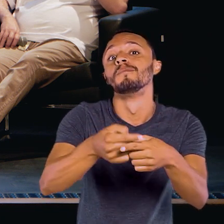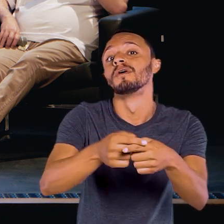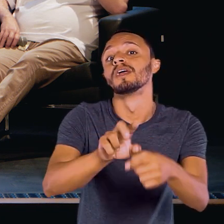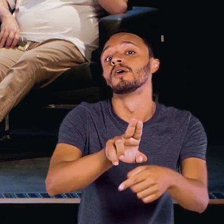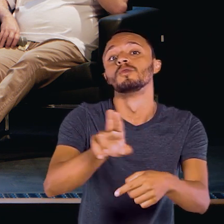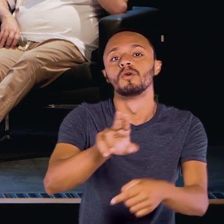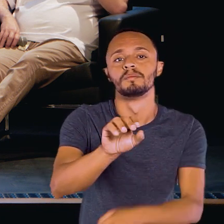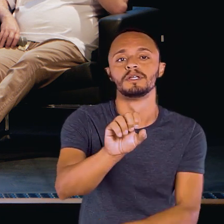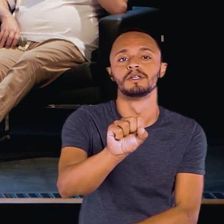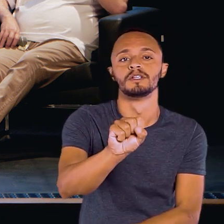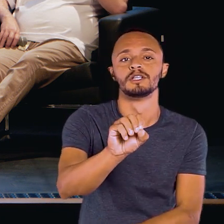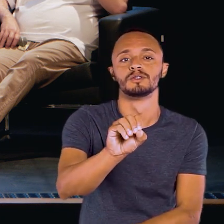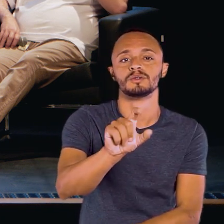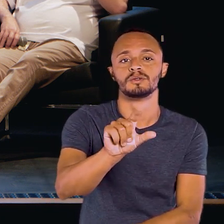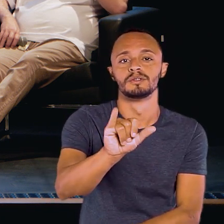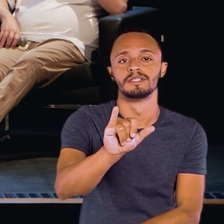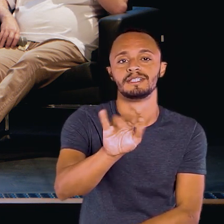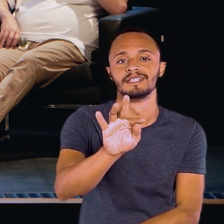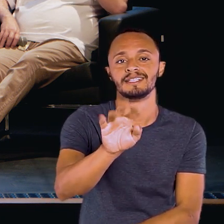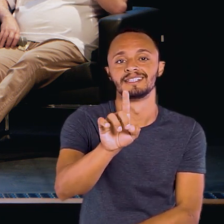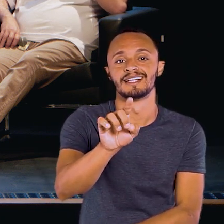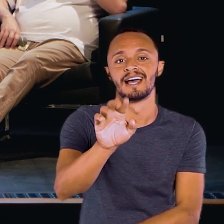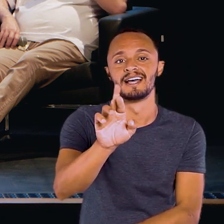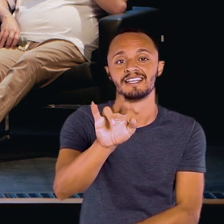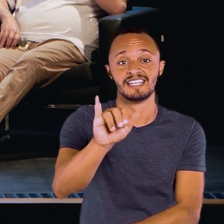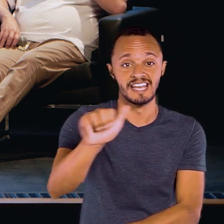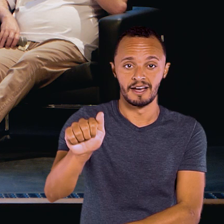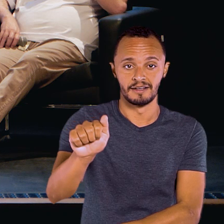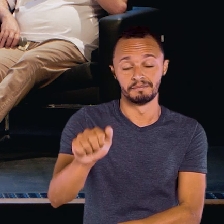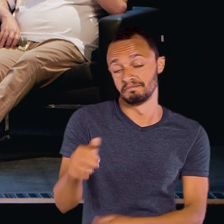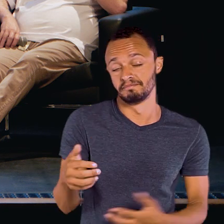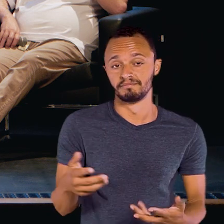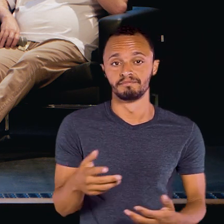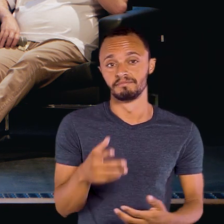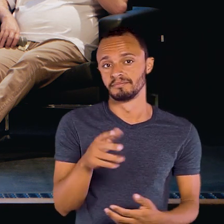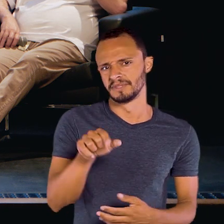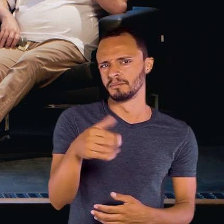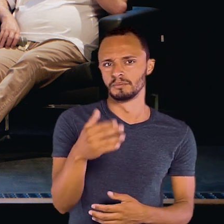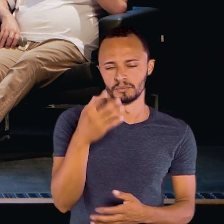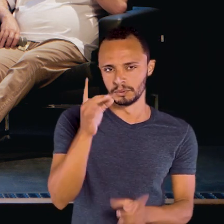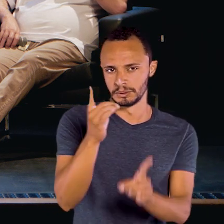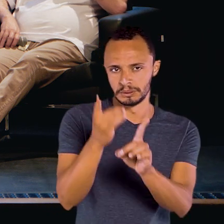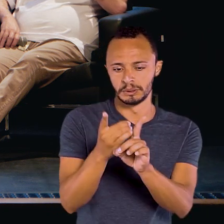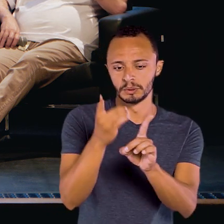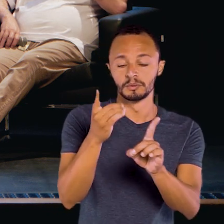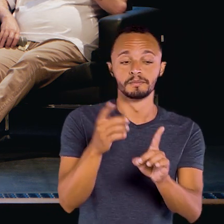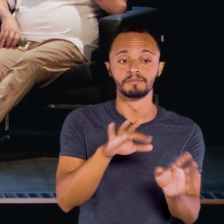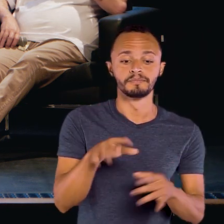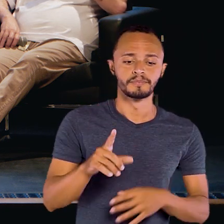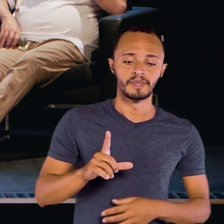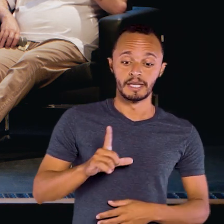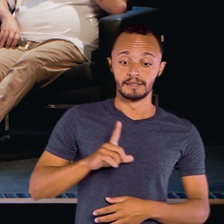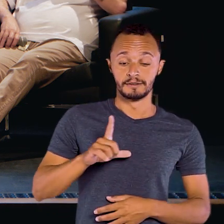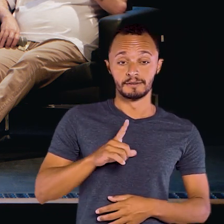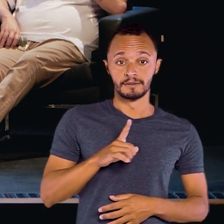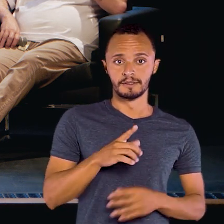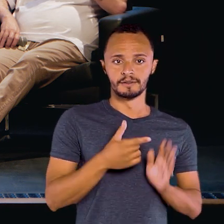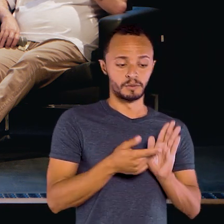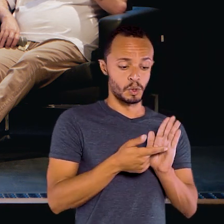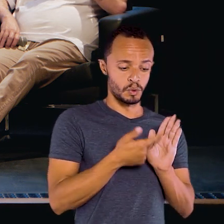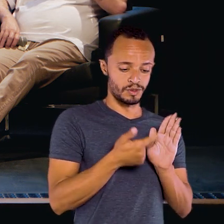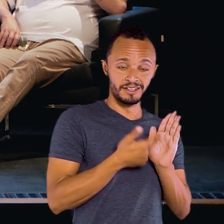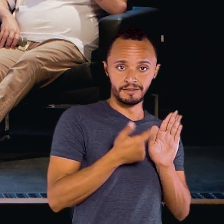e que ele, num determinado livro dele, ele colocou o personagem, que era o